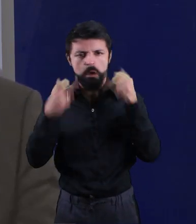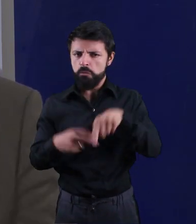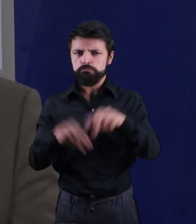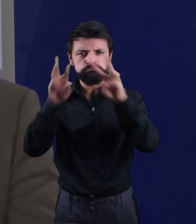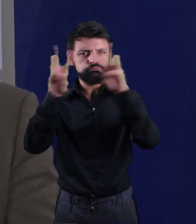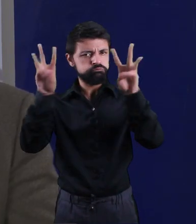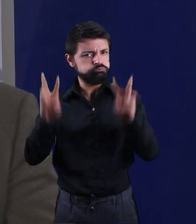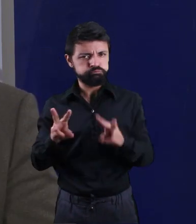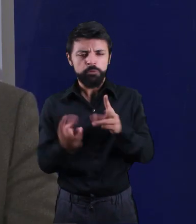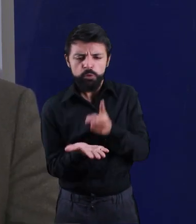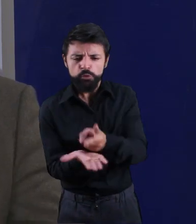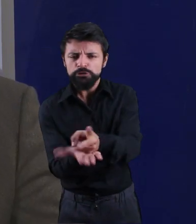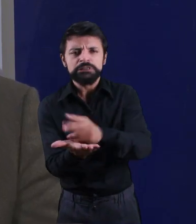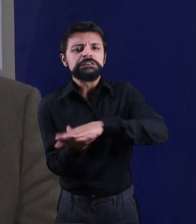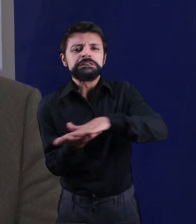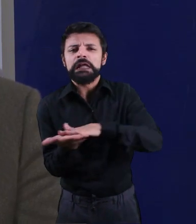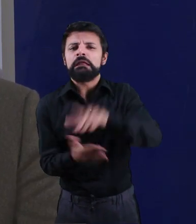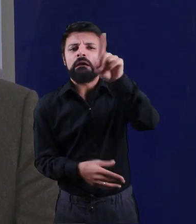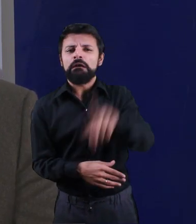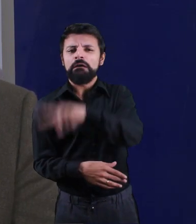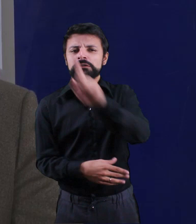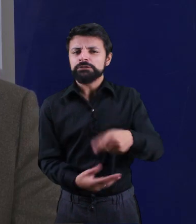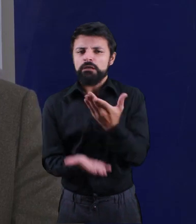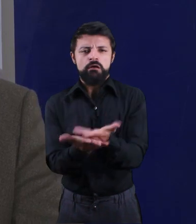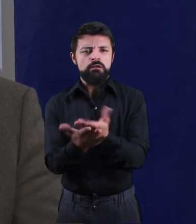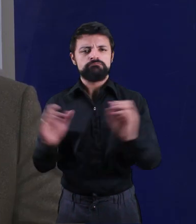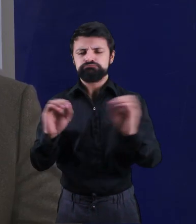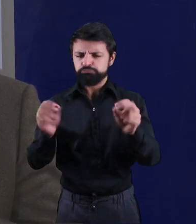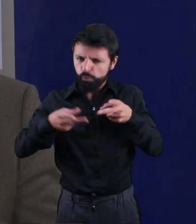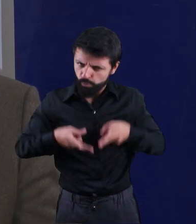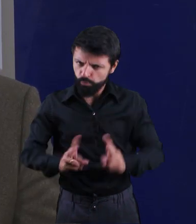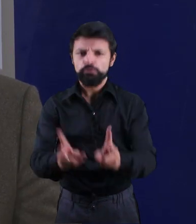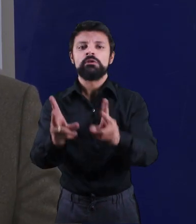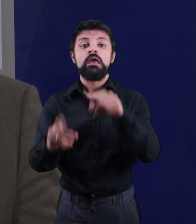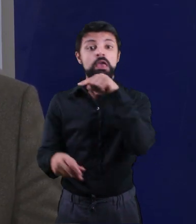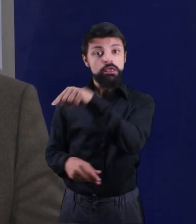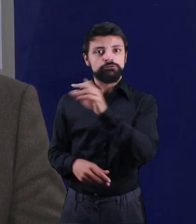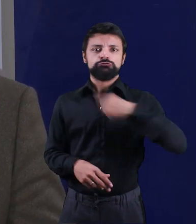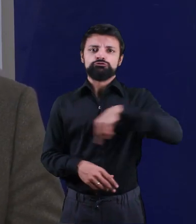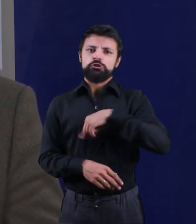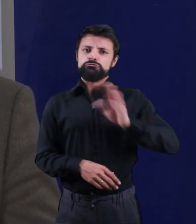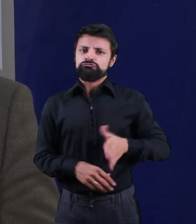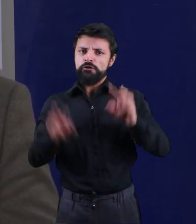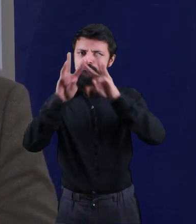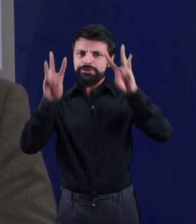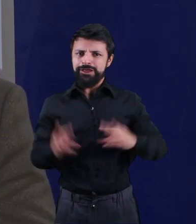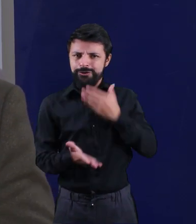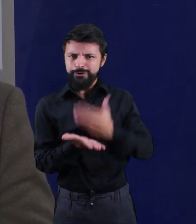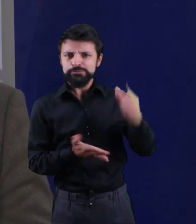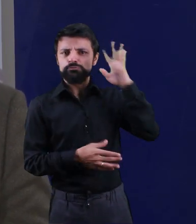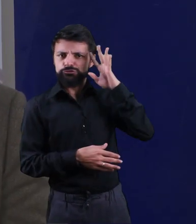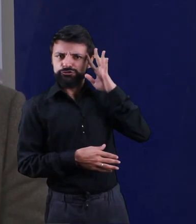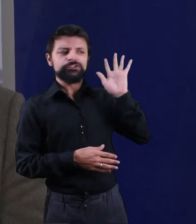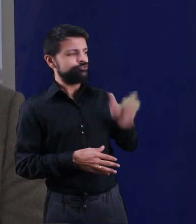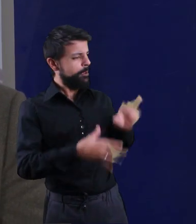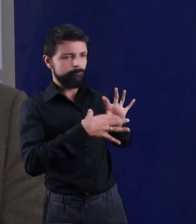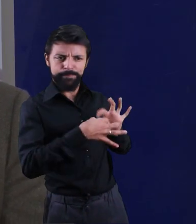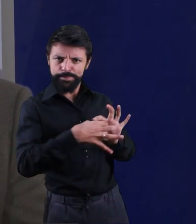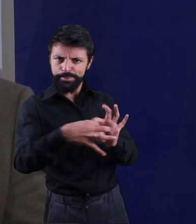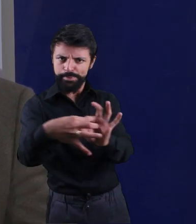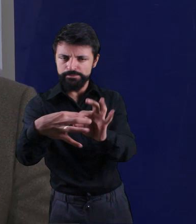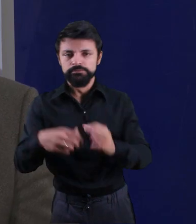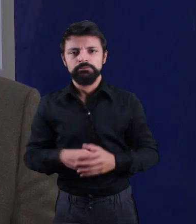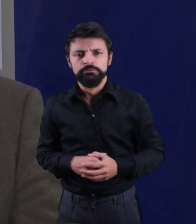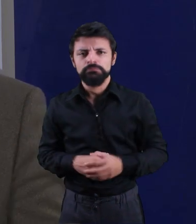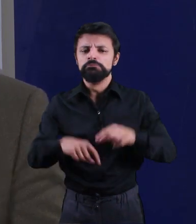normalidade na universidade sem suspensão das atividades o que reforça os procedimentos já adotados na ufpr desde a quarta feira